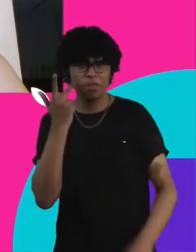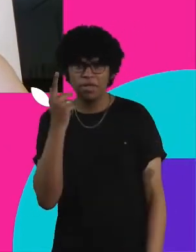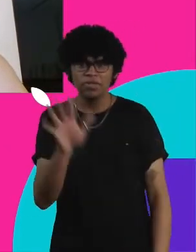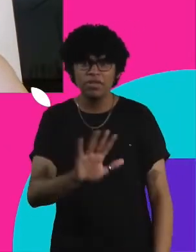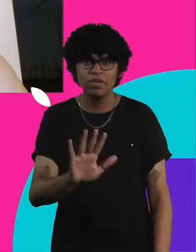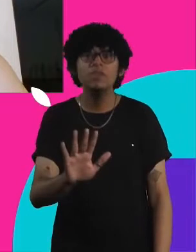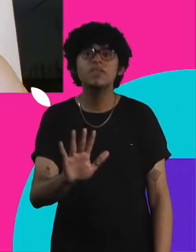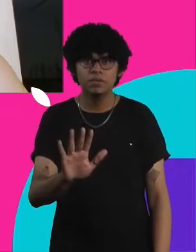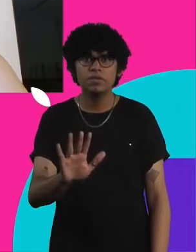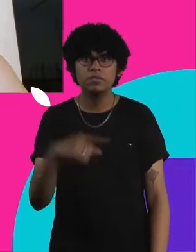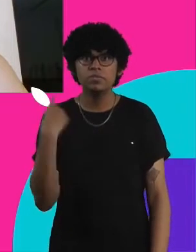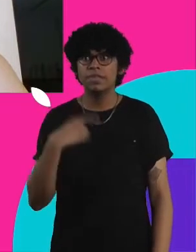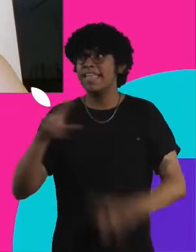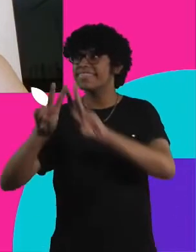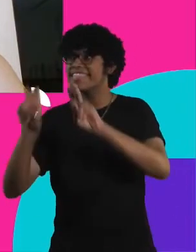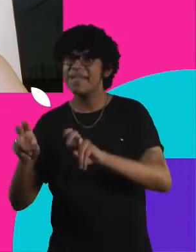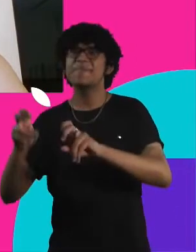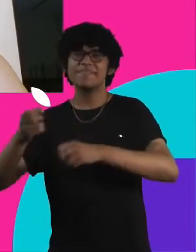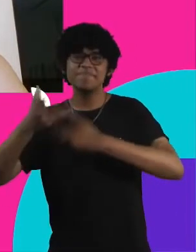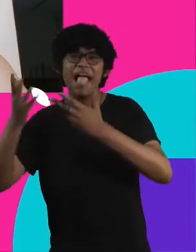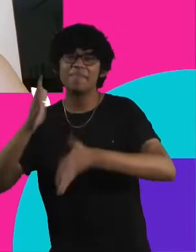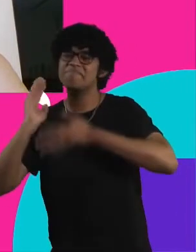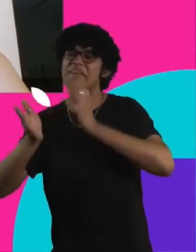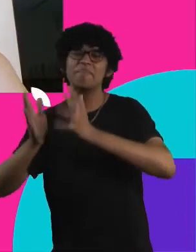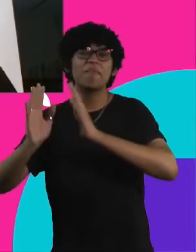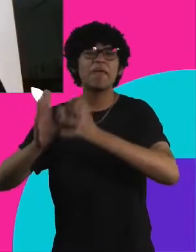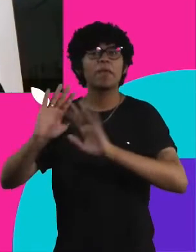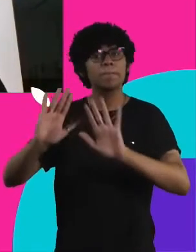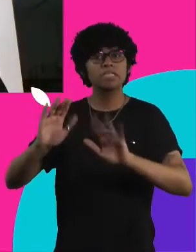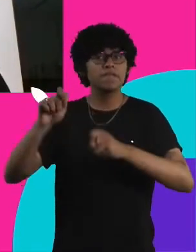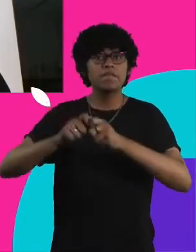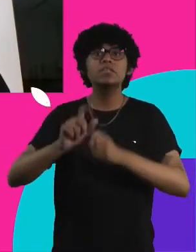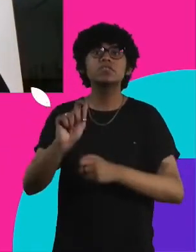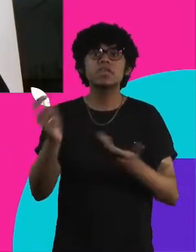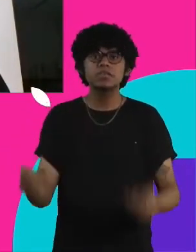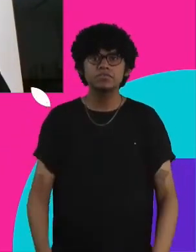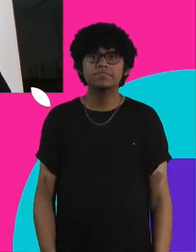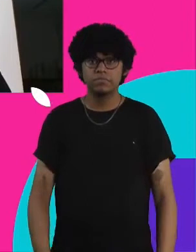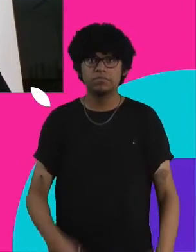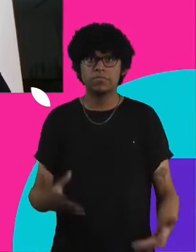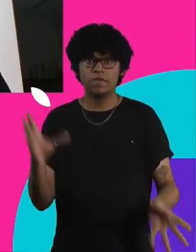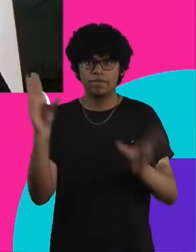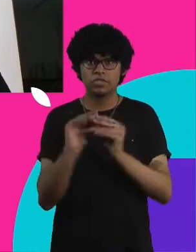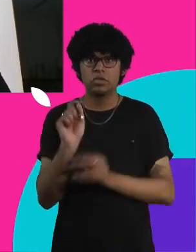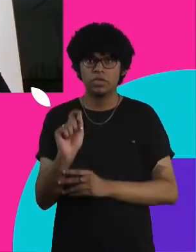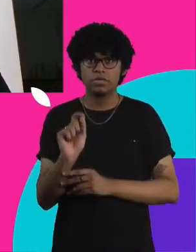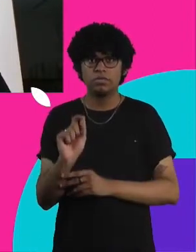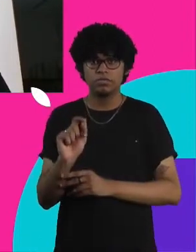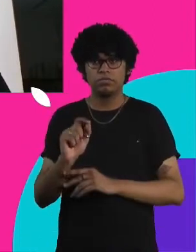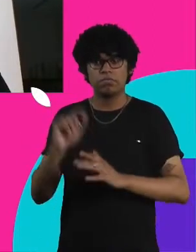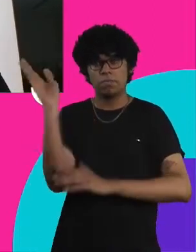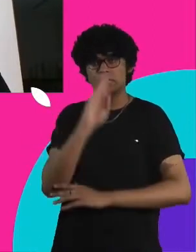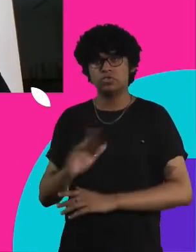fala sobre isso, mas eu acho que ainda se faz muito pouco. Eu queria concluir com um dado. No Brasil, tem um Instituto de